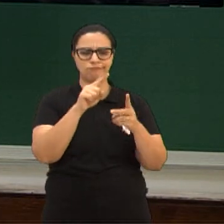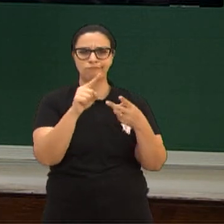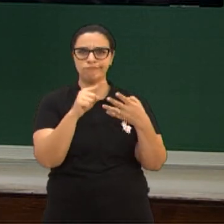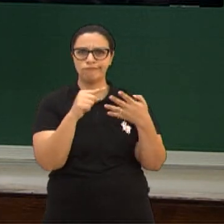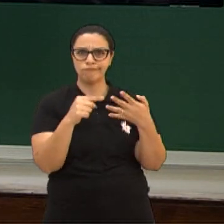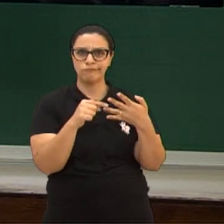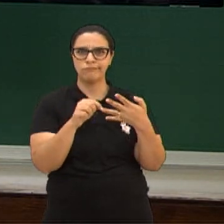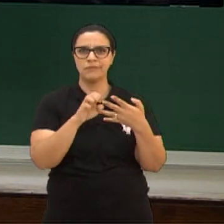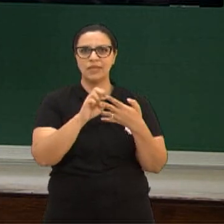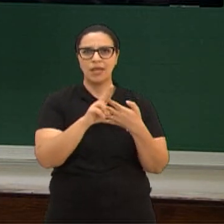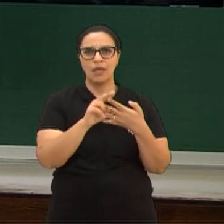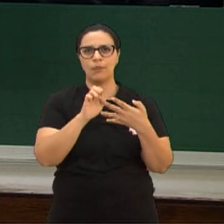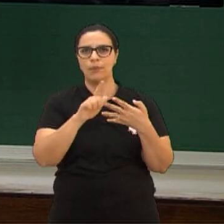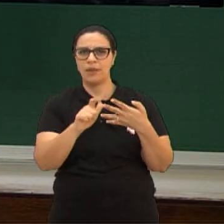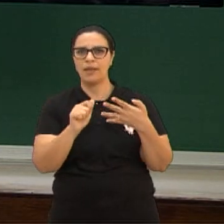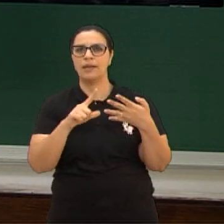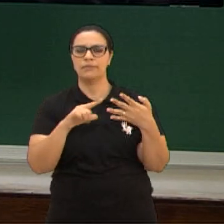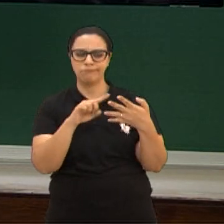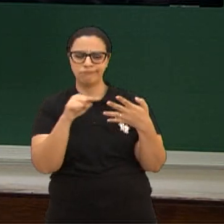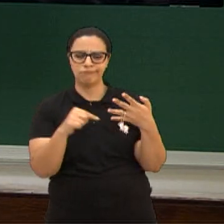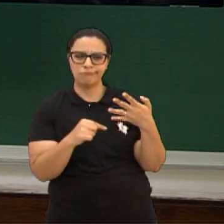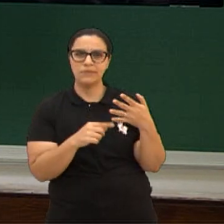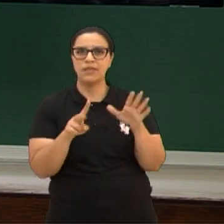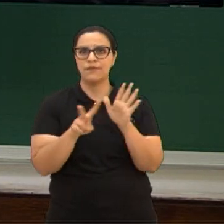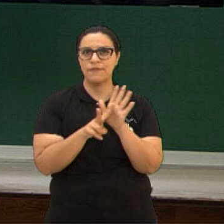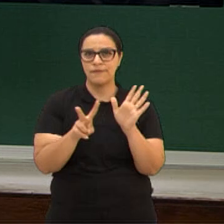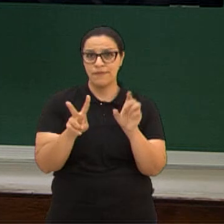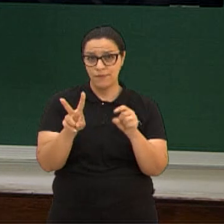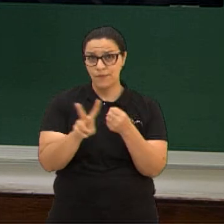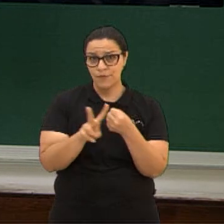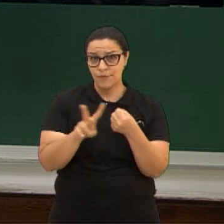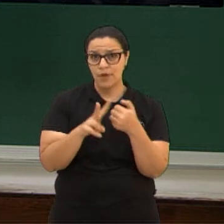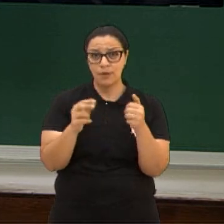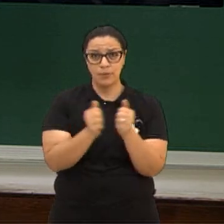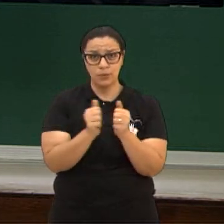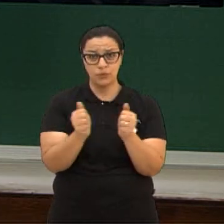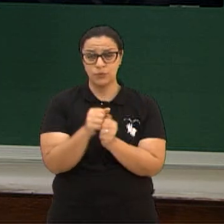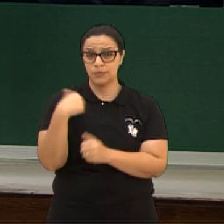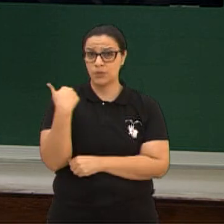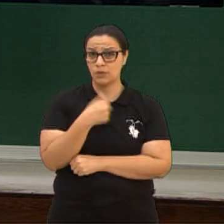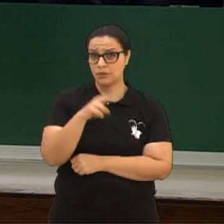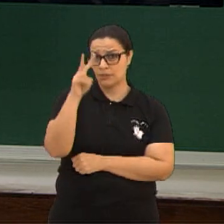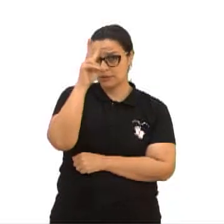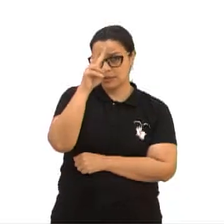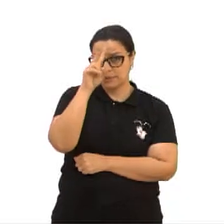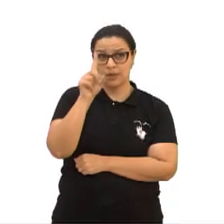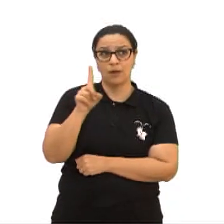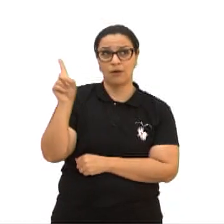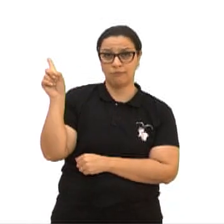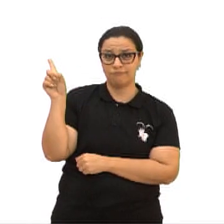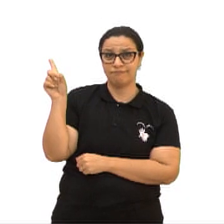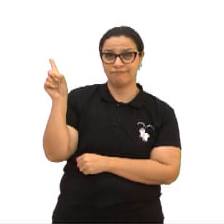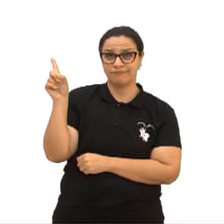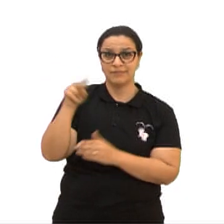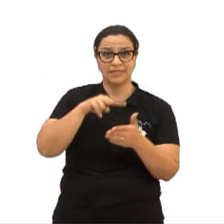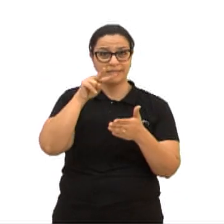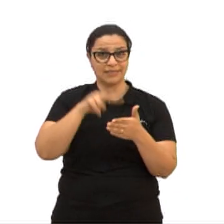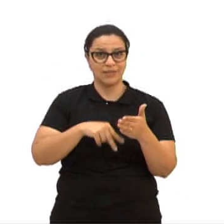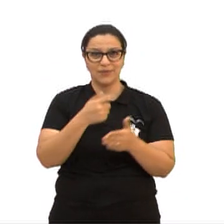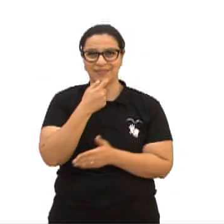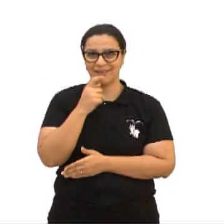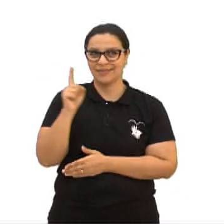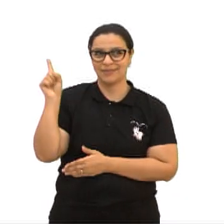os pronomes e os seus verbos juntos, para a gente relembrar. I am, you